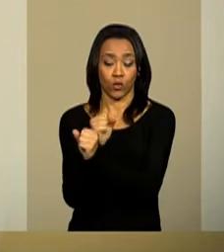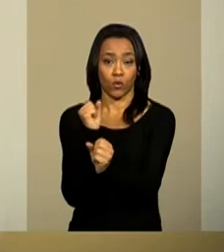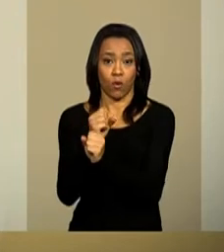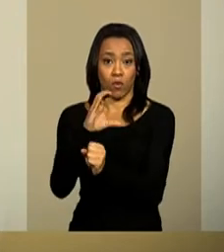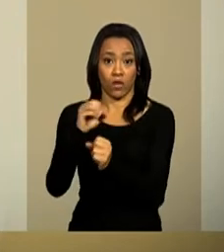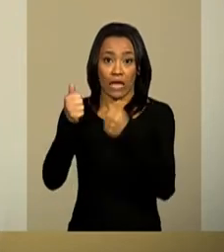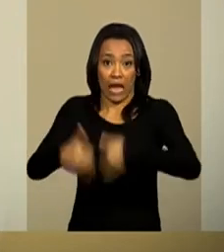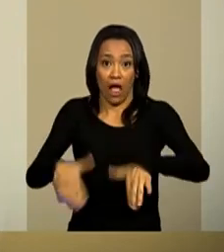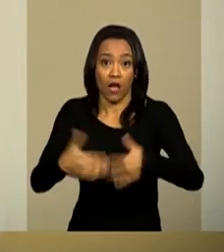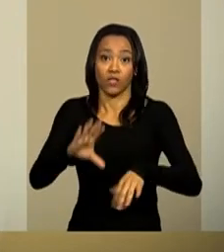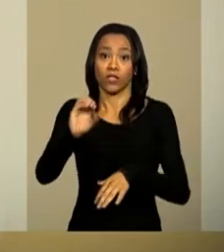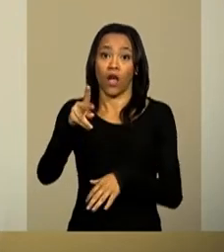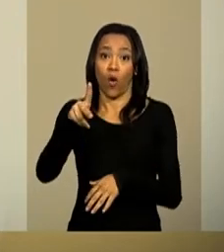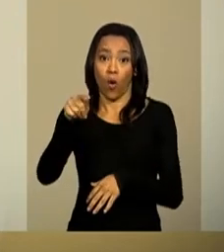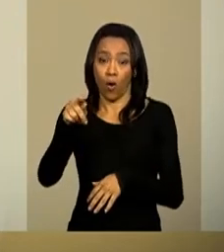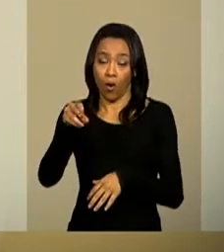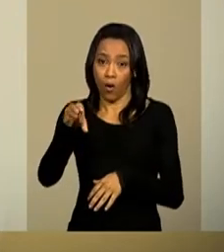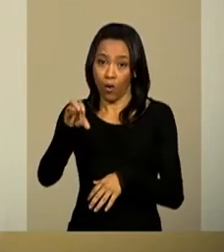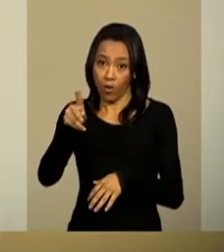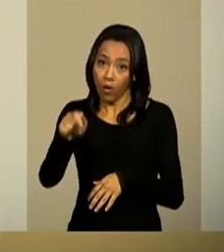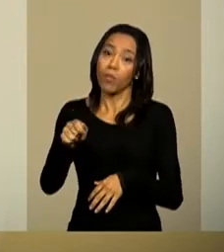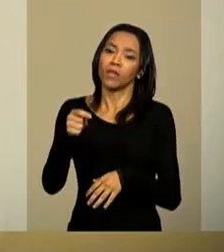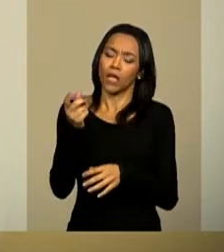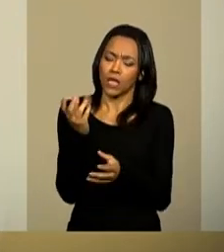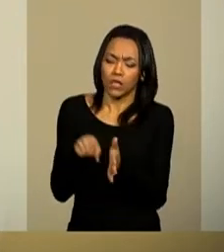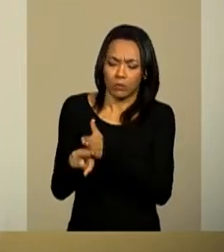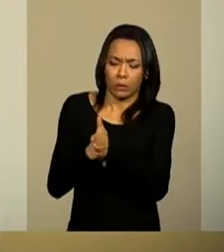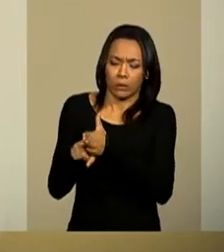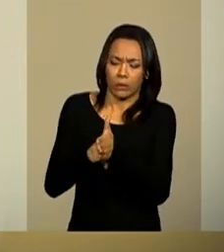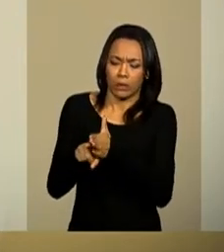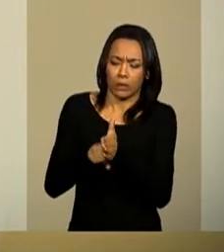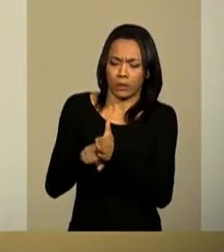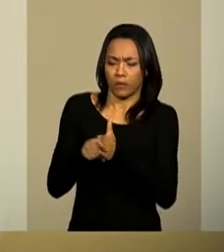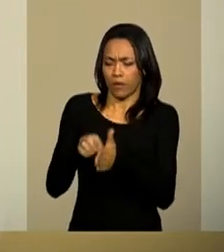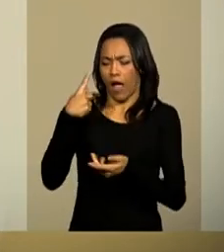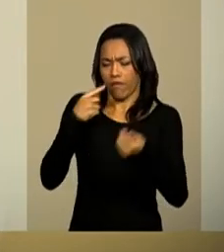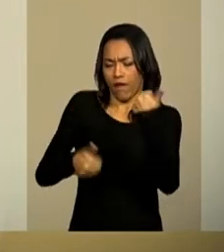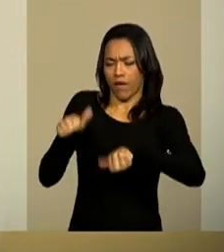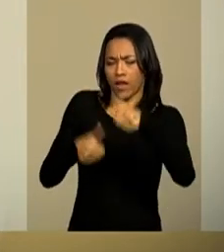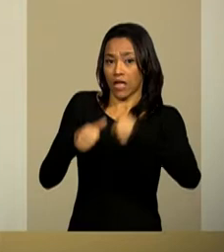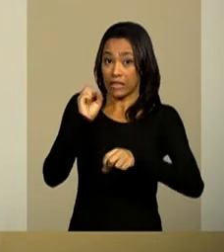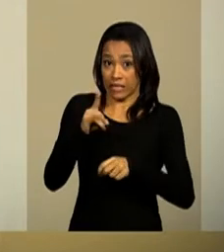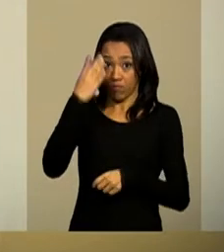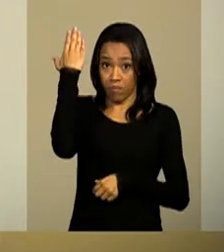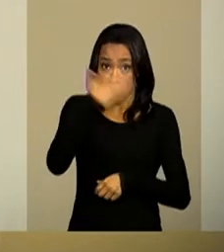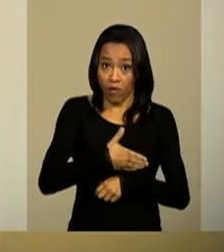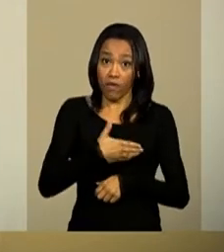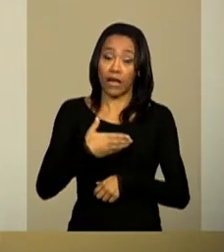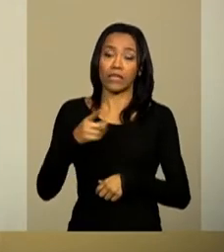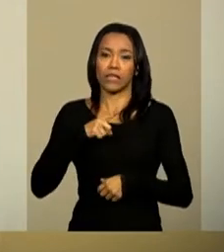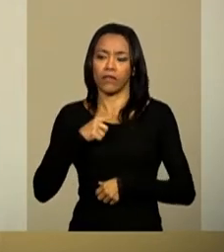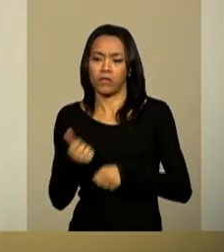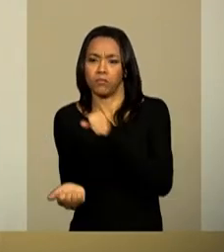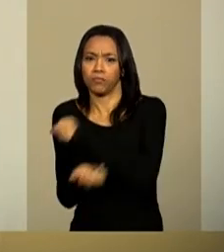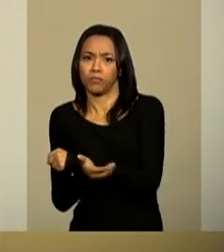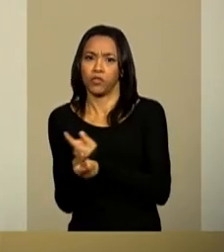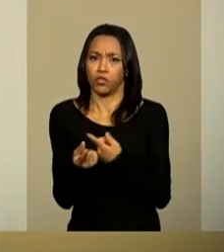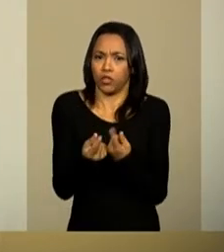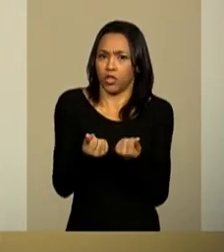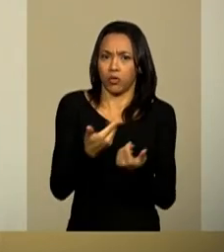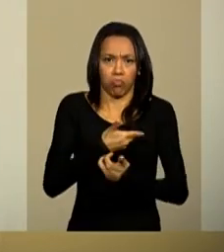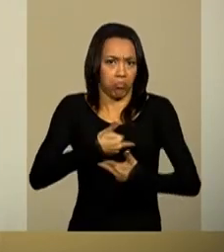analisadas minuciosamente pelos órgãos de fiscalização. Se ficar provada qualquer irregularidade,